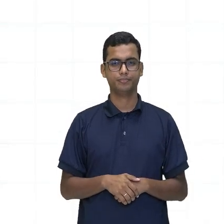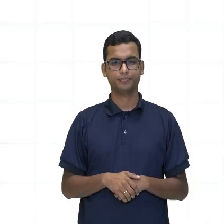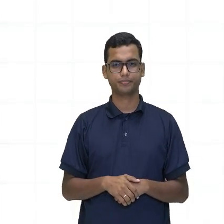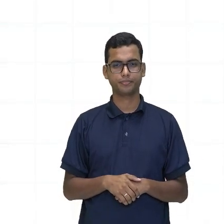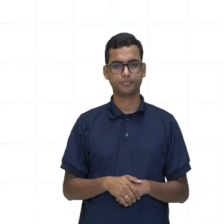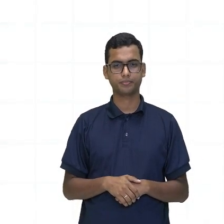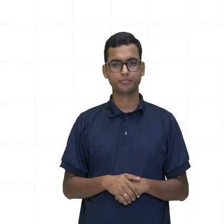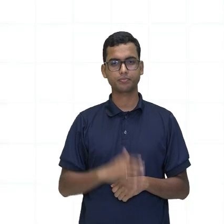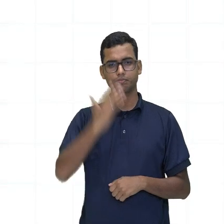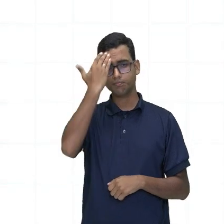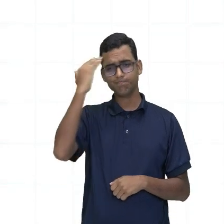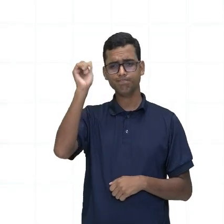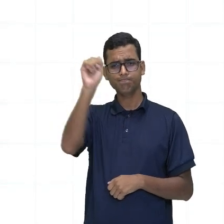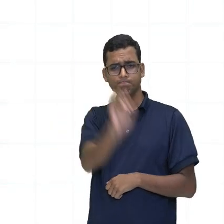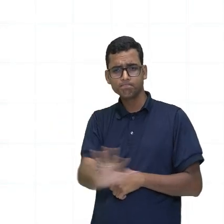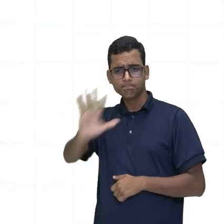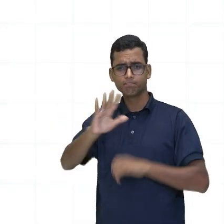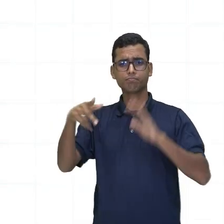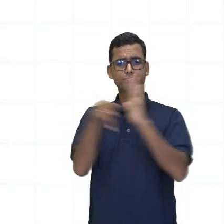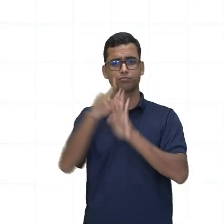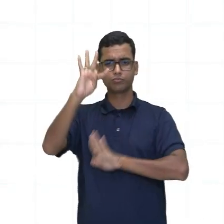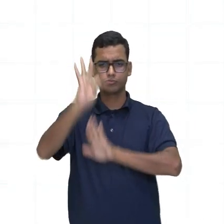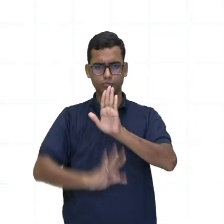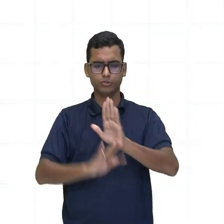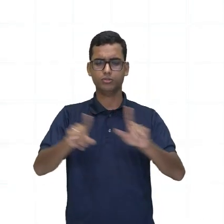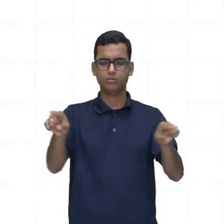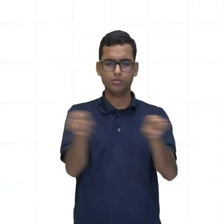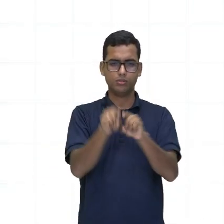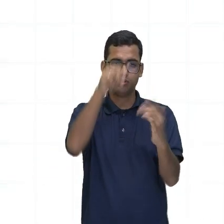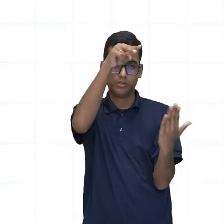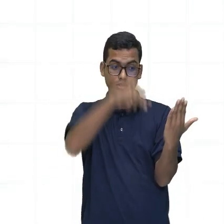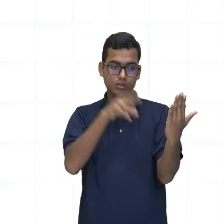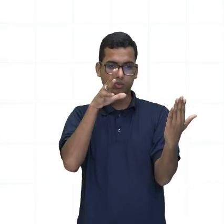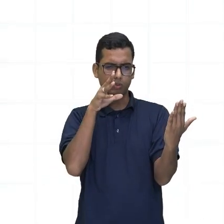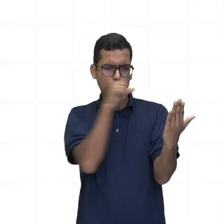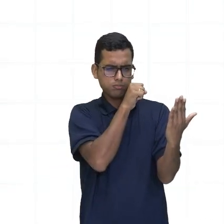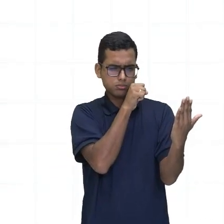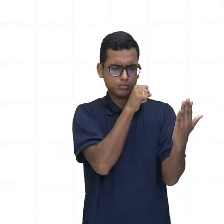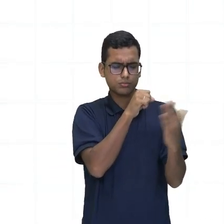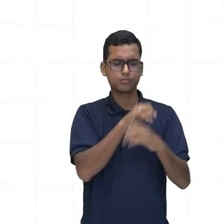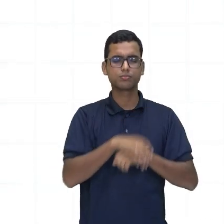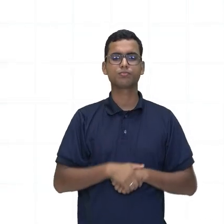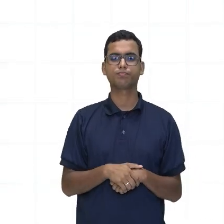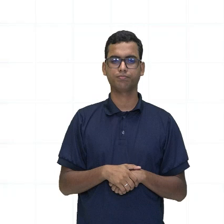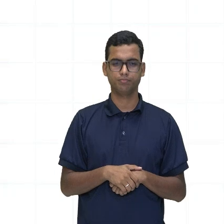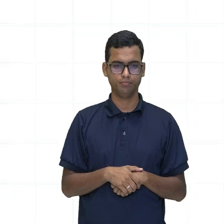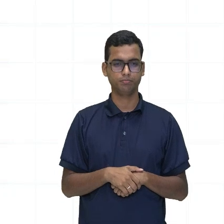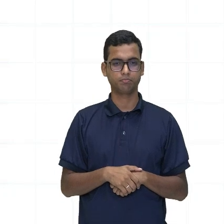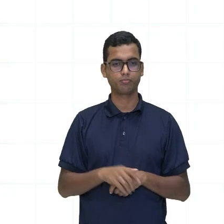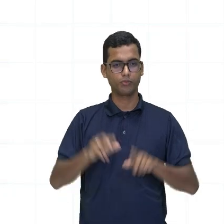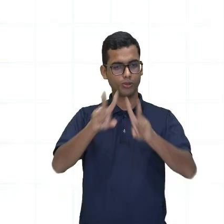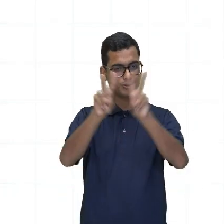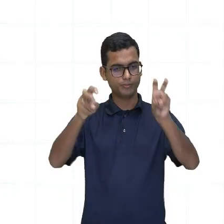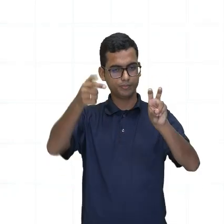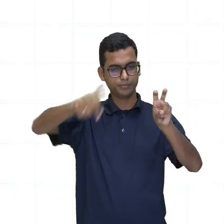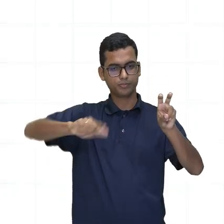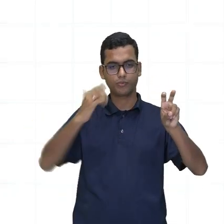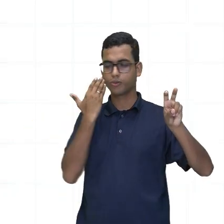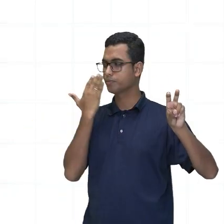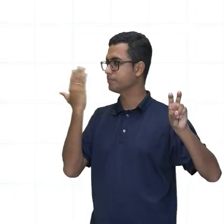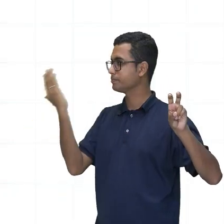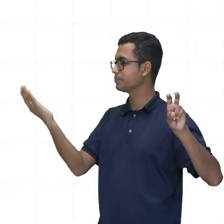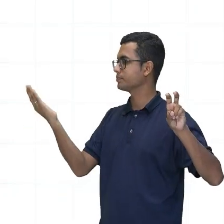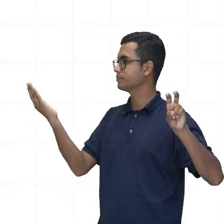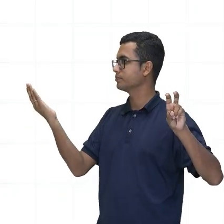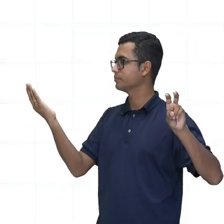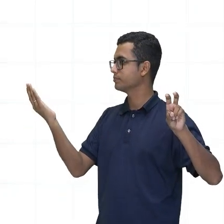a compreensão geral específica, que eu chamo de leitura rápida, e impacts of social media